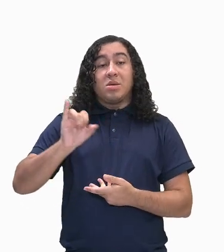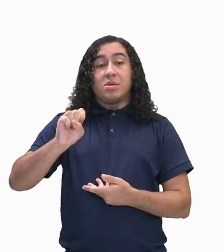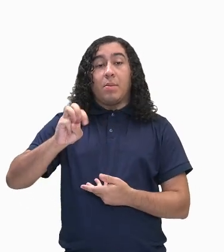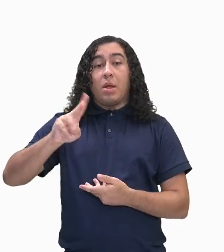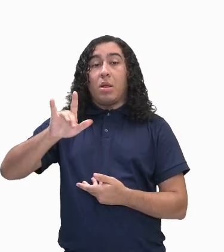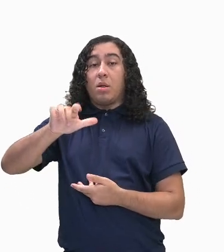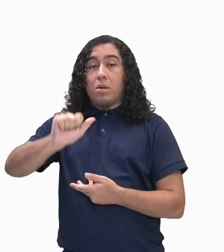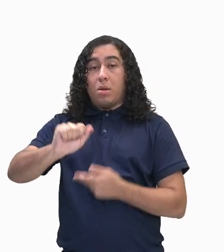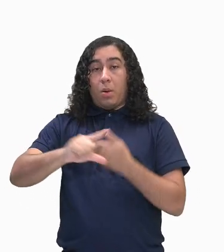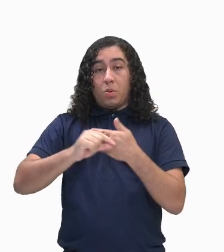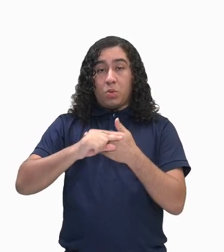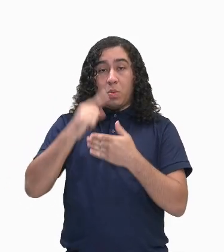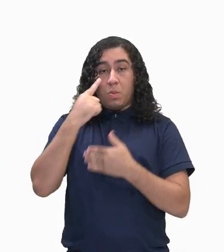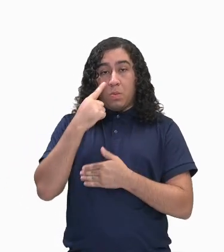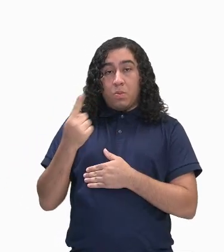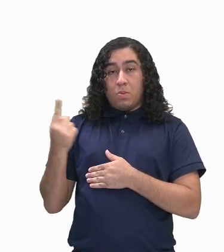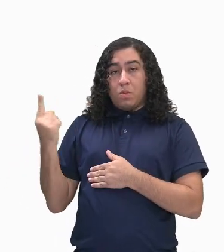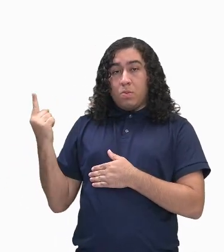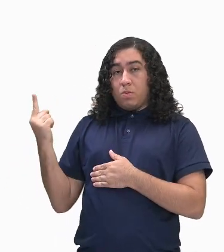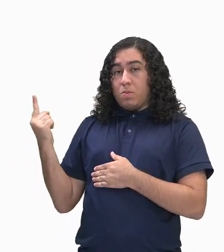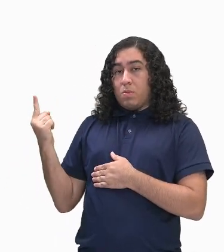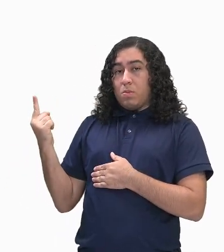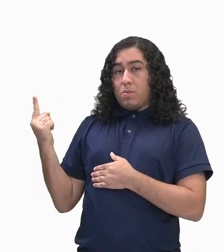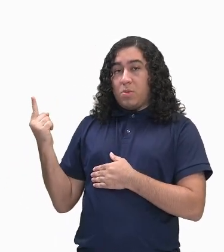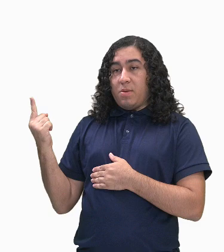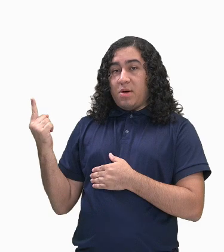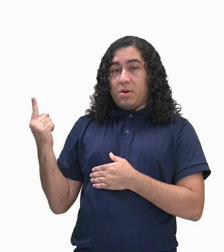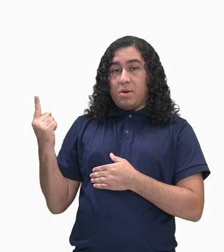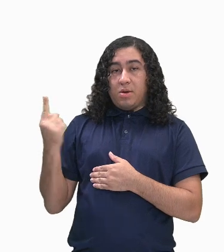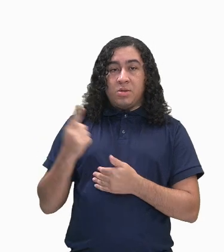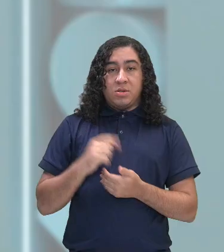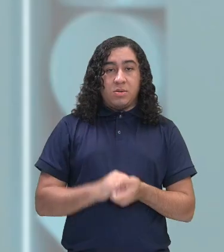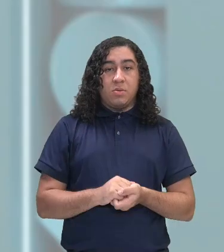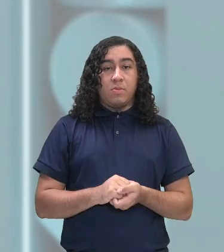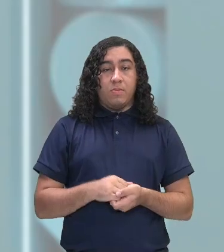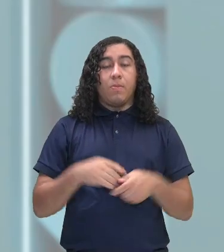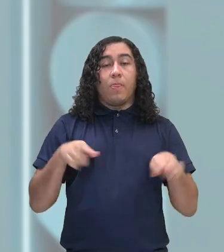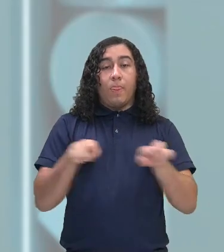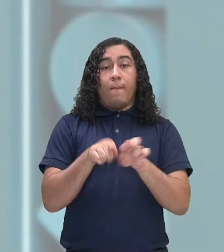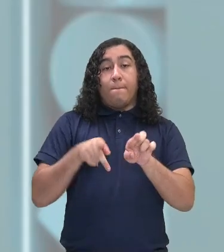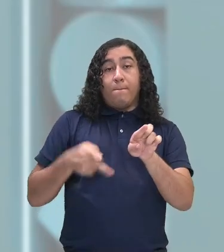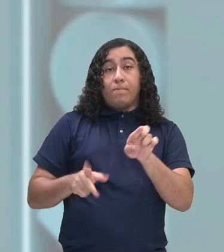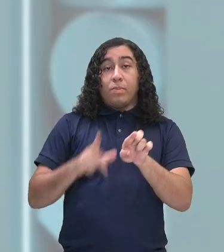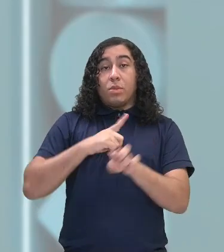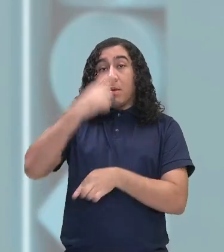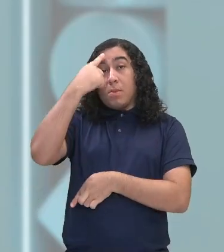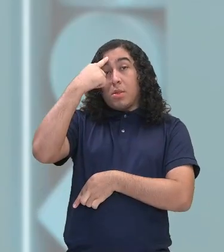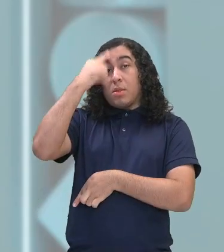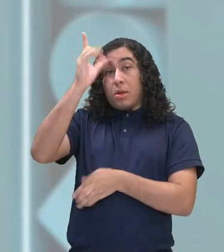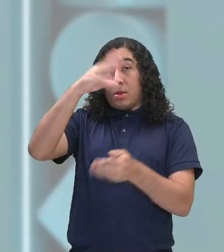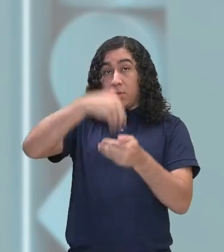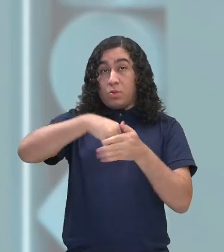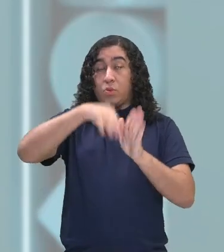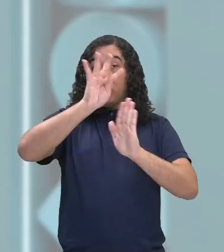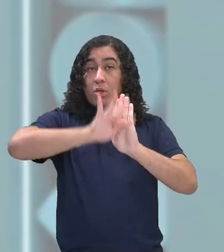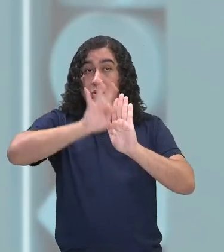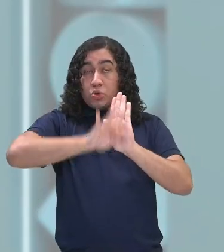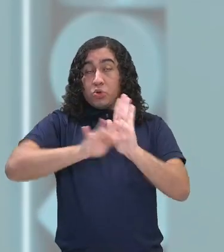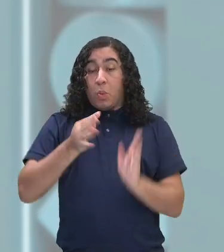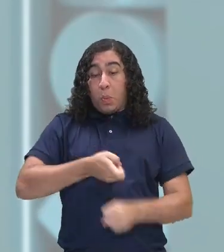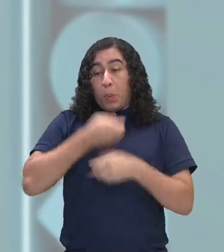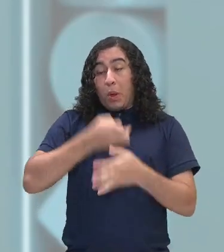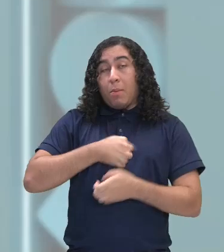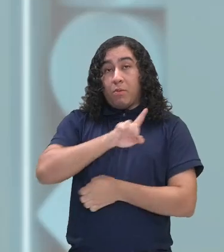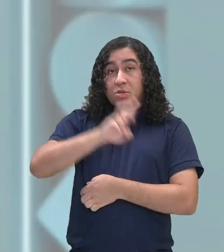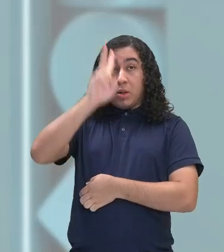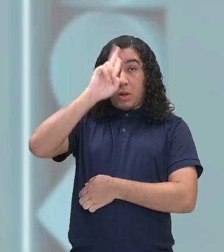de Guimarães. Então, sempre que você ver ideias contrárias, dentro de um texto, dentro de um poema, você vai lembrar